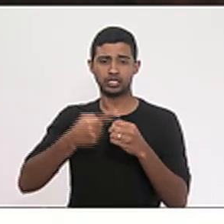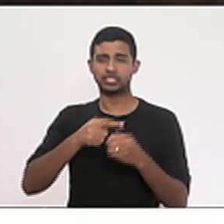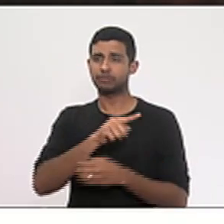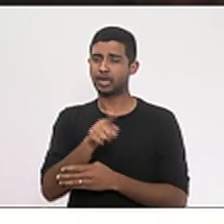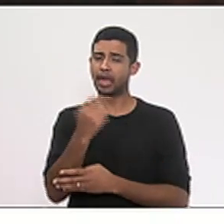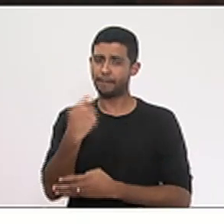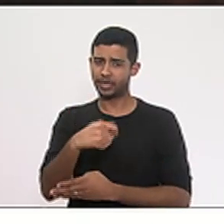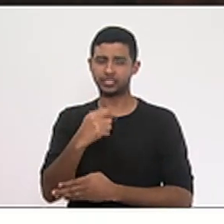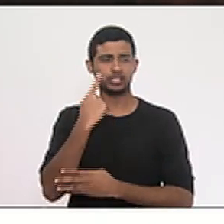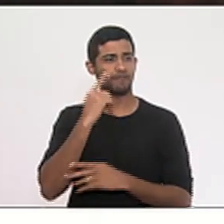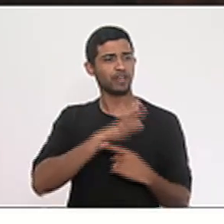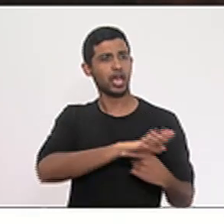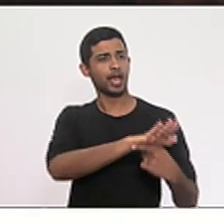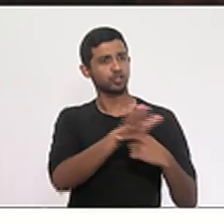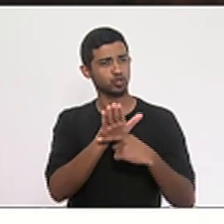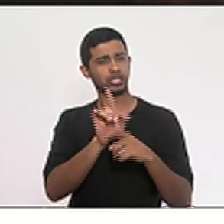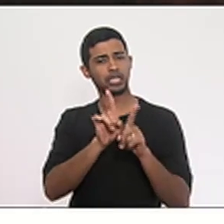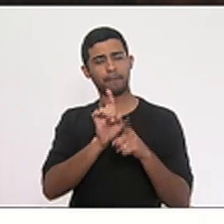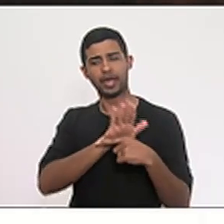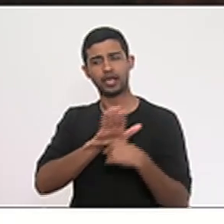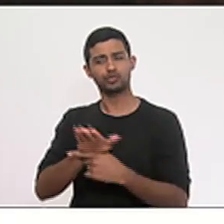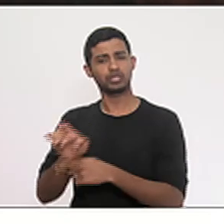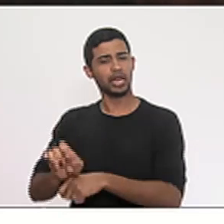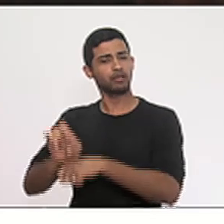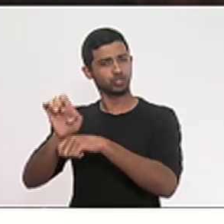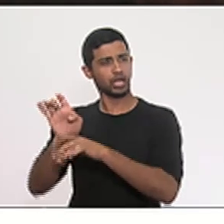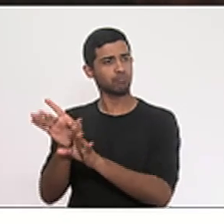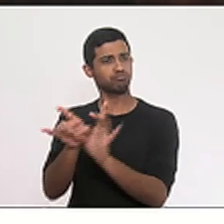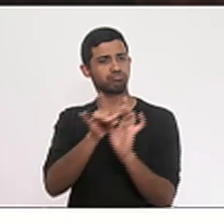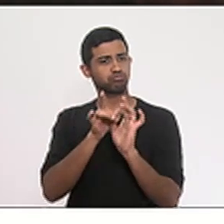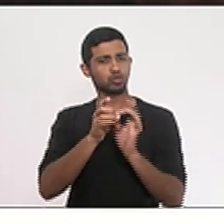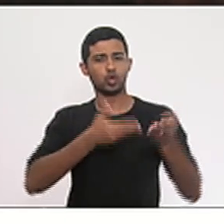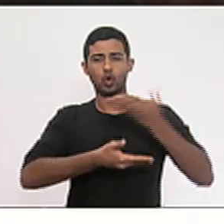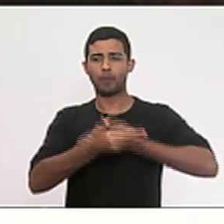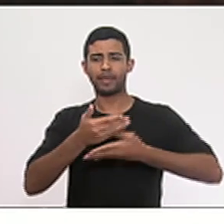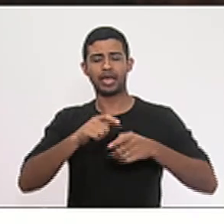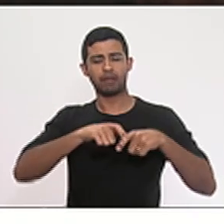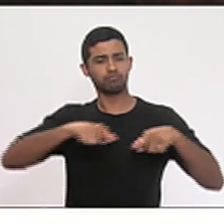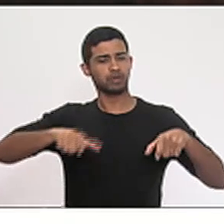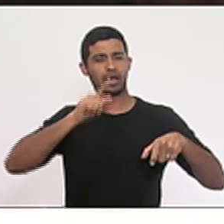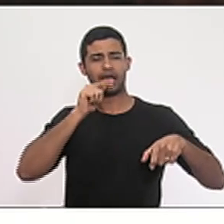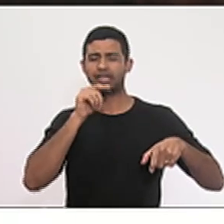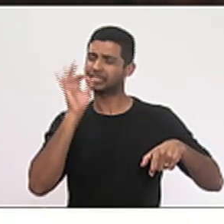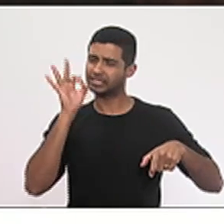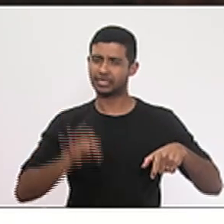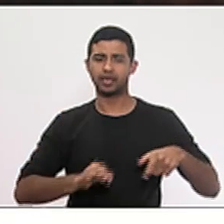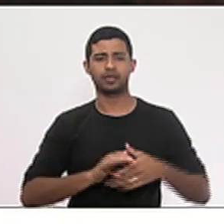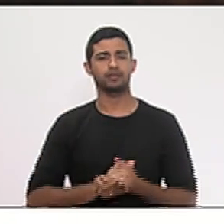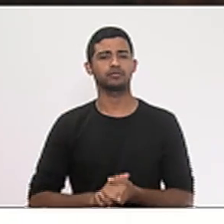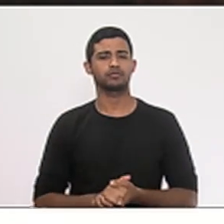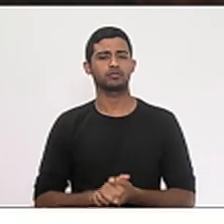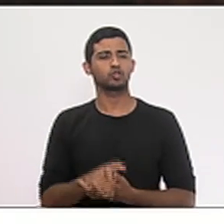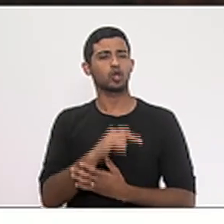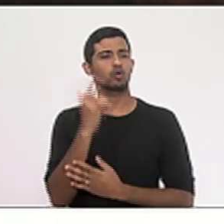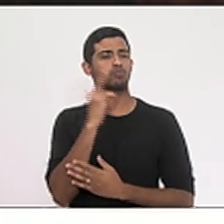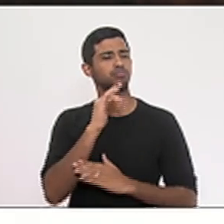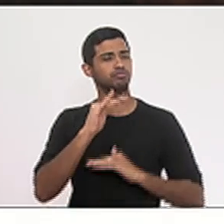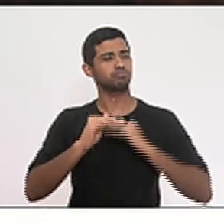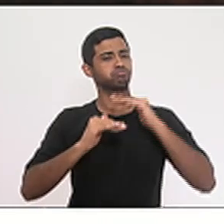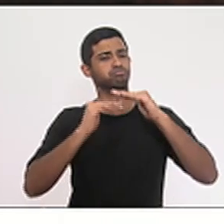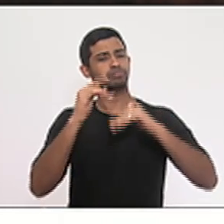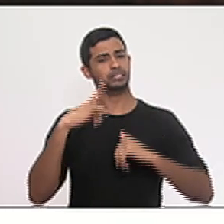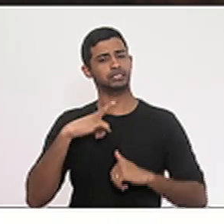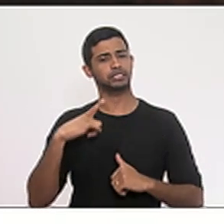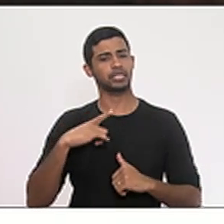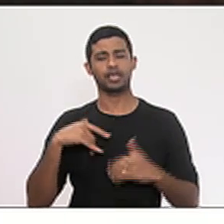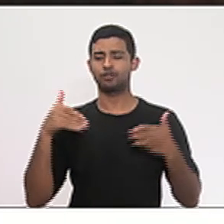que ajudar junto ao Estado, que possa cooperar com a questão do saneamento, sem dúvida alguma. Conseguimos avançar bastante e